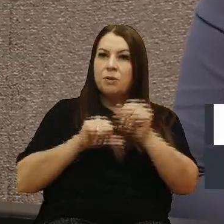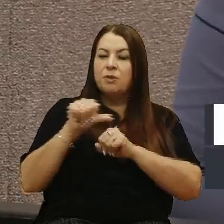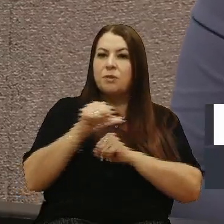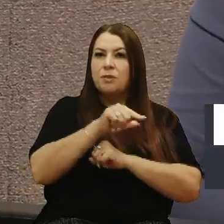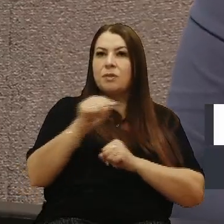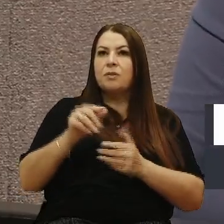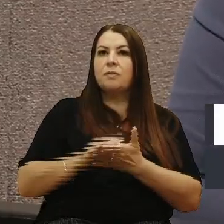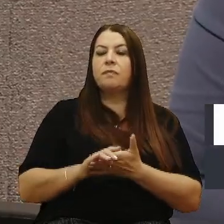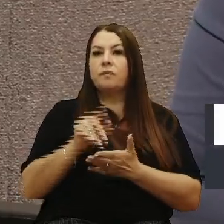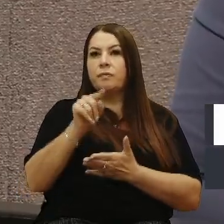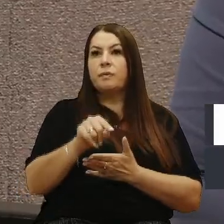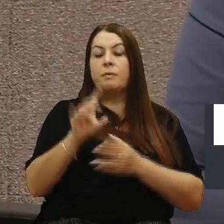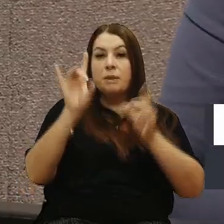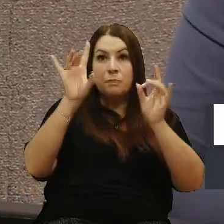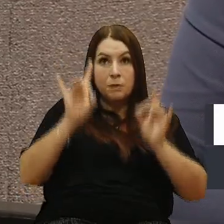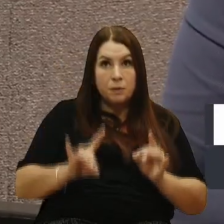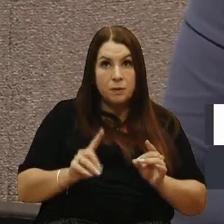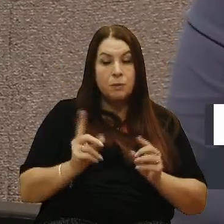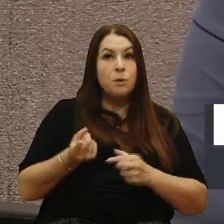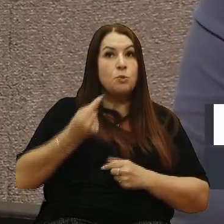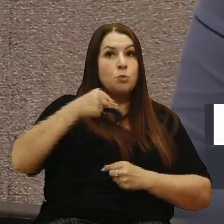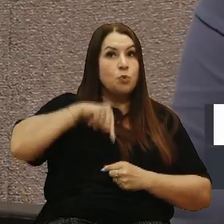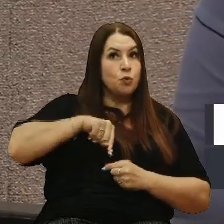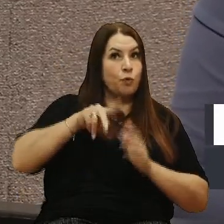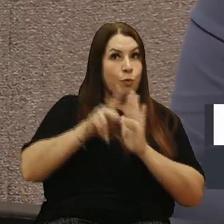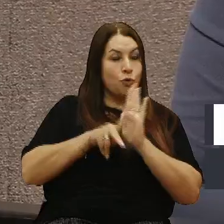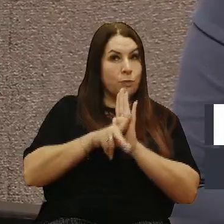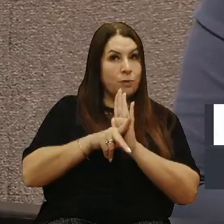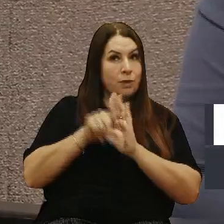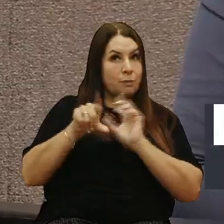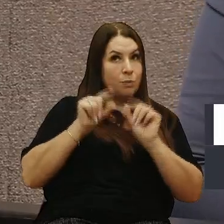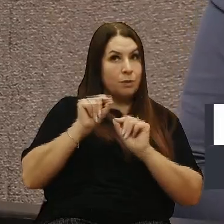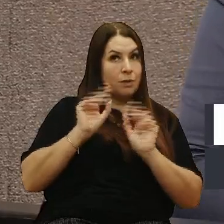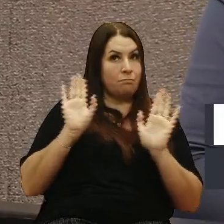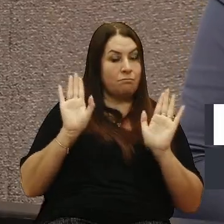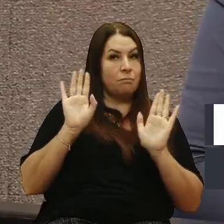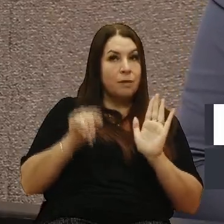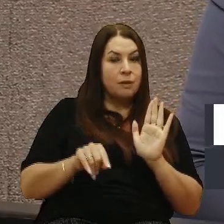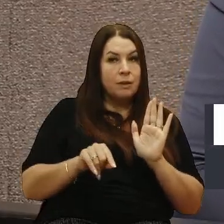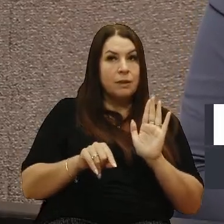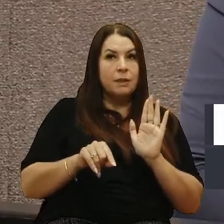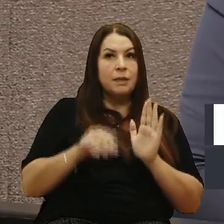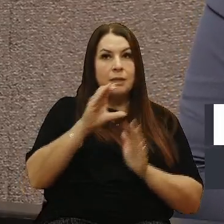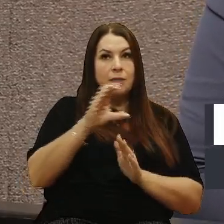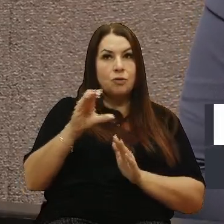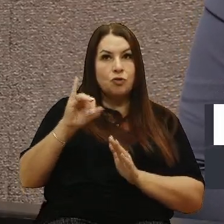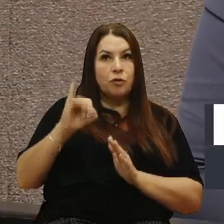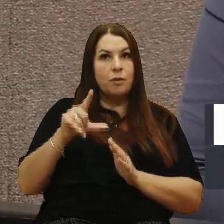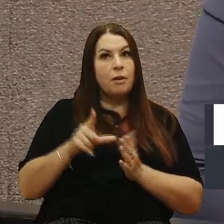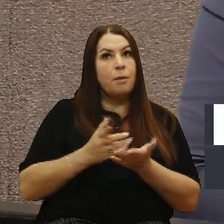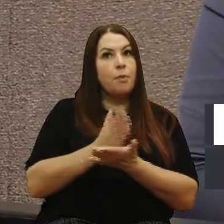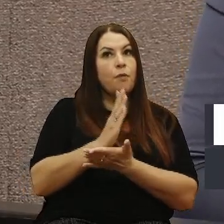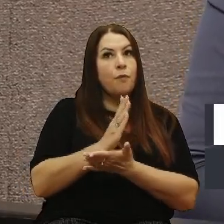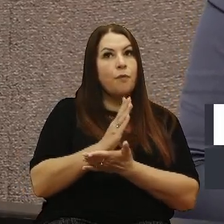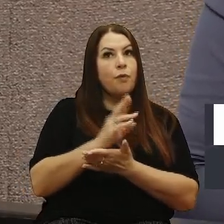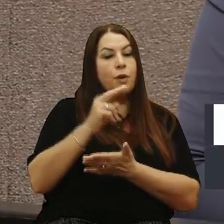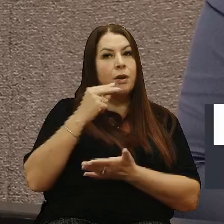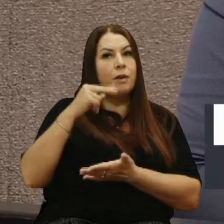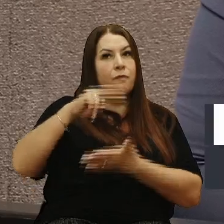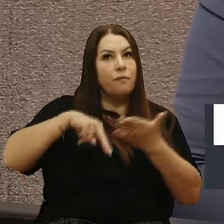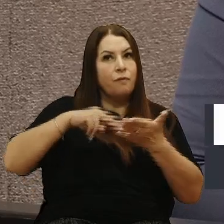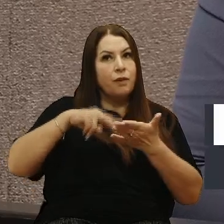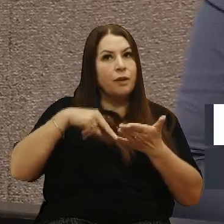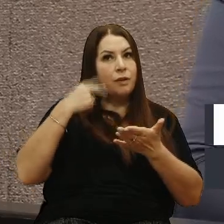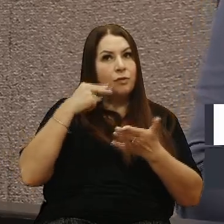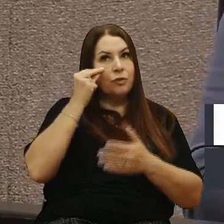fosse mais específico, mais objetivo o projeto, e nós criamos critérios mais objetivos. Tanto é que a CCJL aprovou este projeto com relatoria do vereador